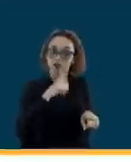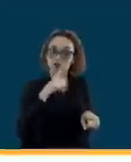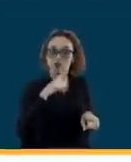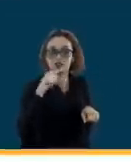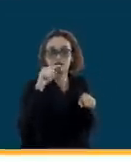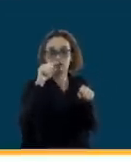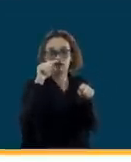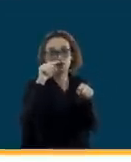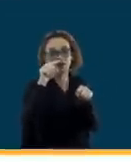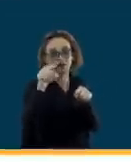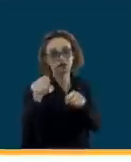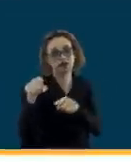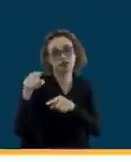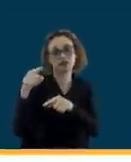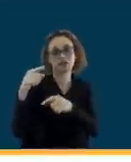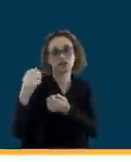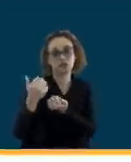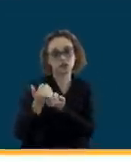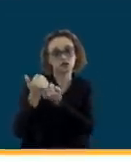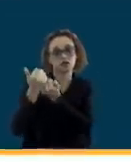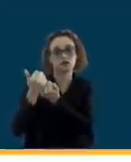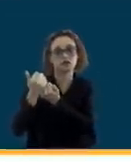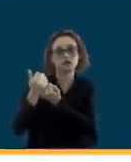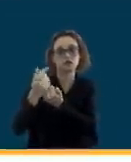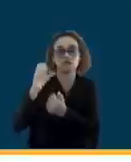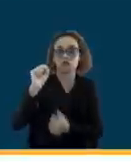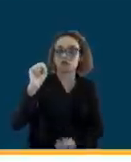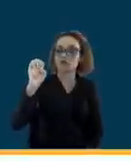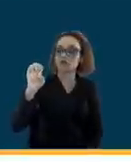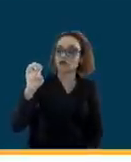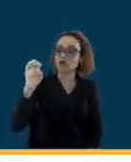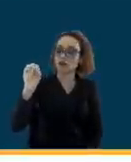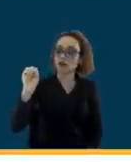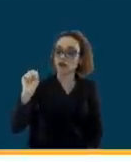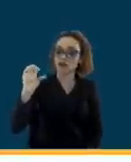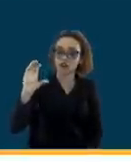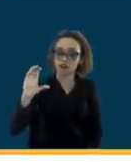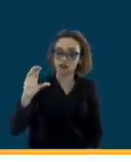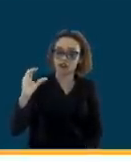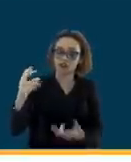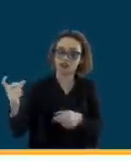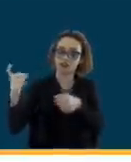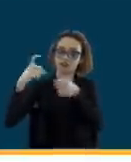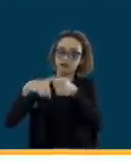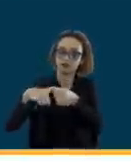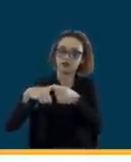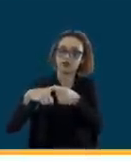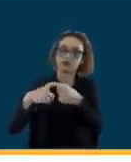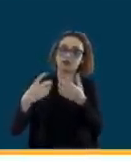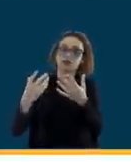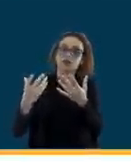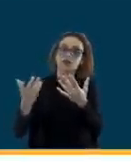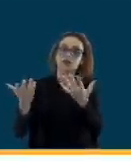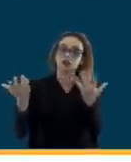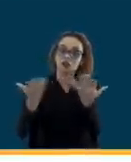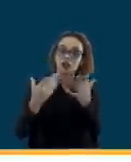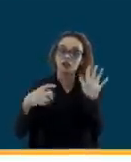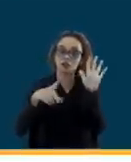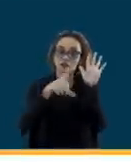no senhor esse porto seguro, sempre tivemos no SESC também esse parceiro, e dessa vez agora com a Lei Aldir Blanc não